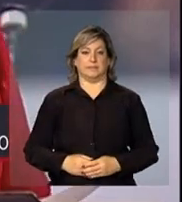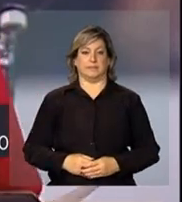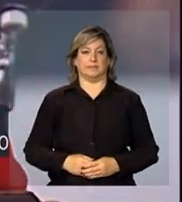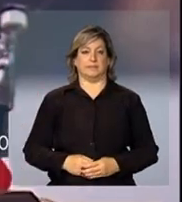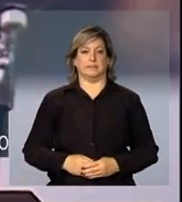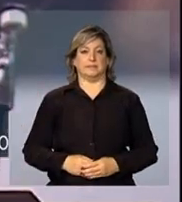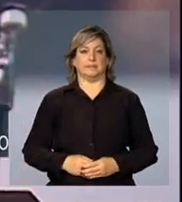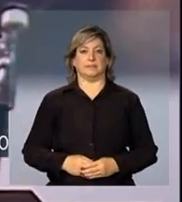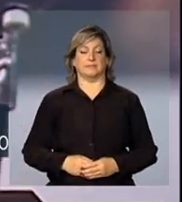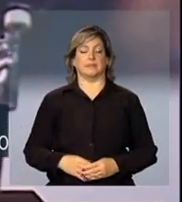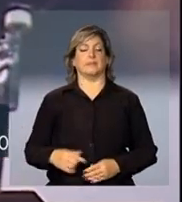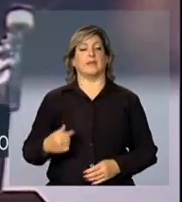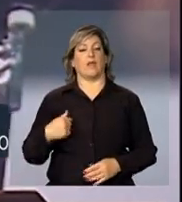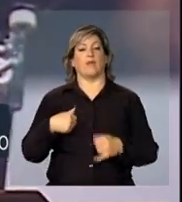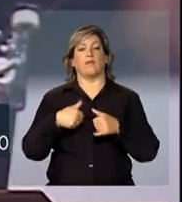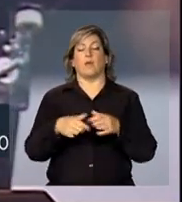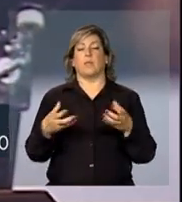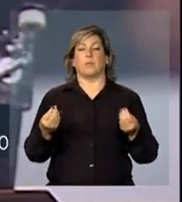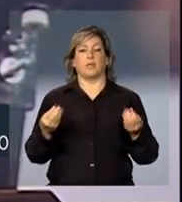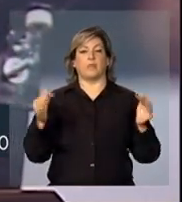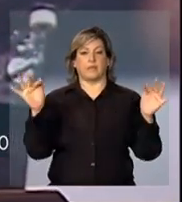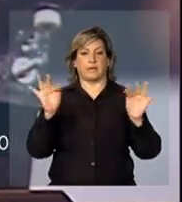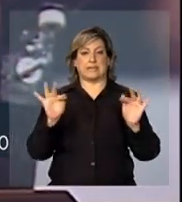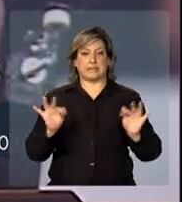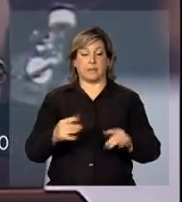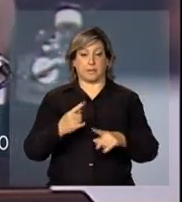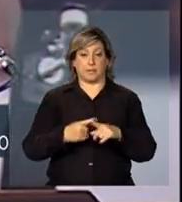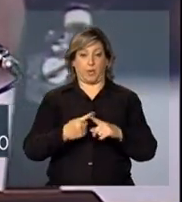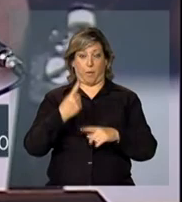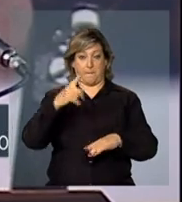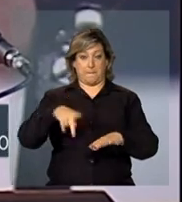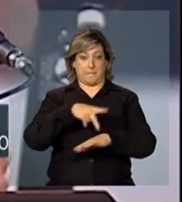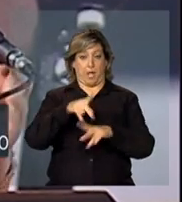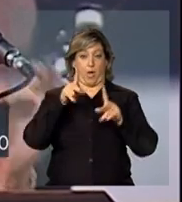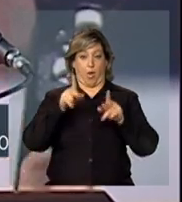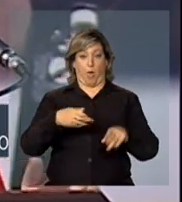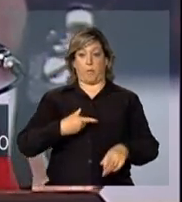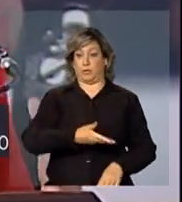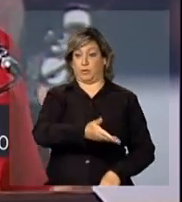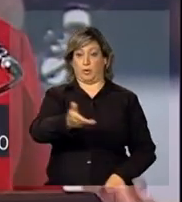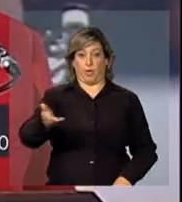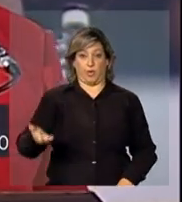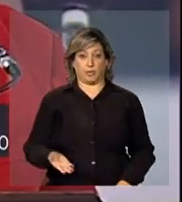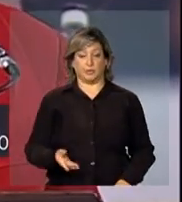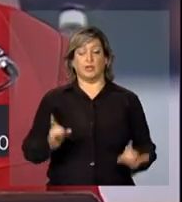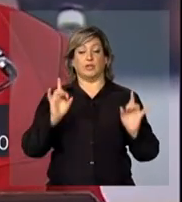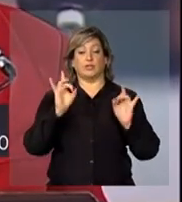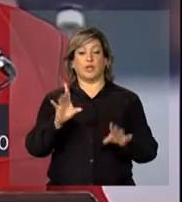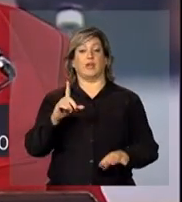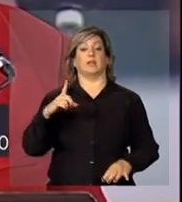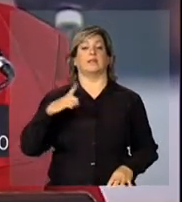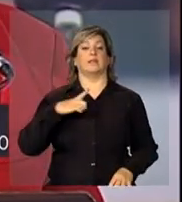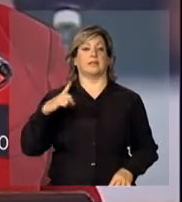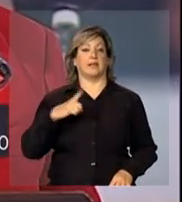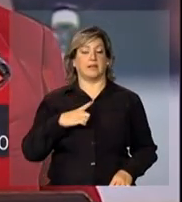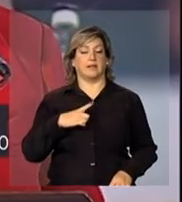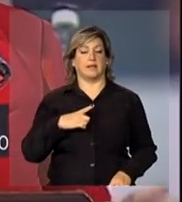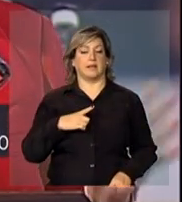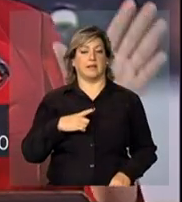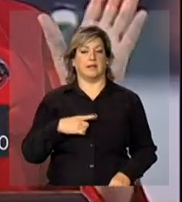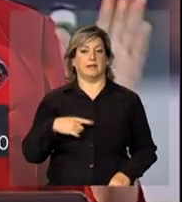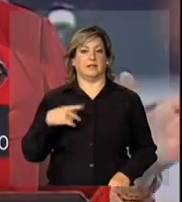e eu fico muito feliz por ter um país como o nosso só terá a sua dimensão de